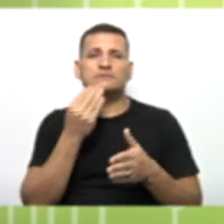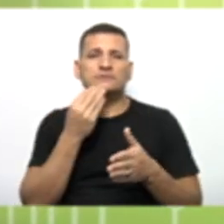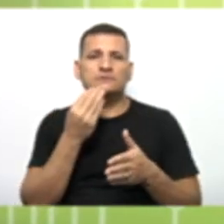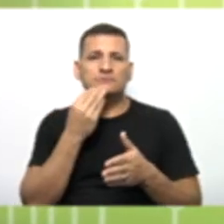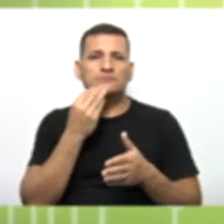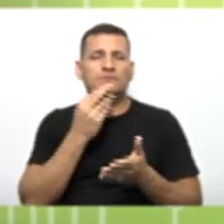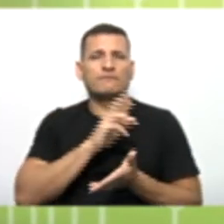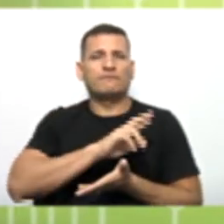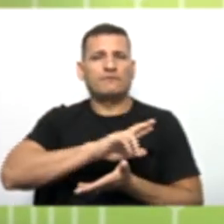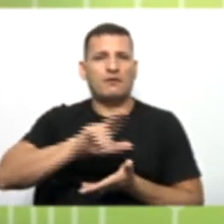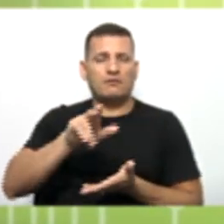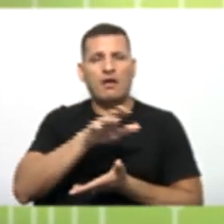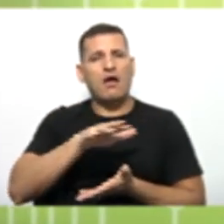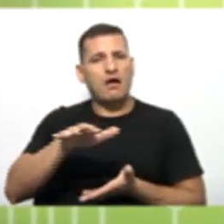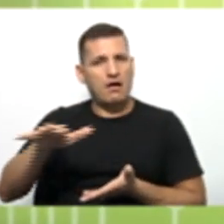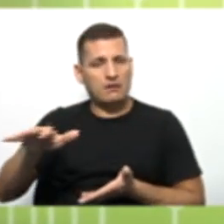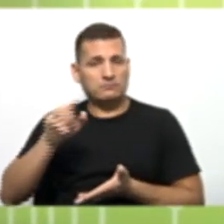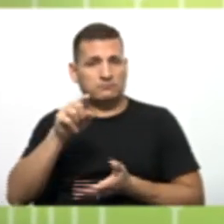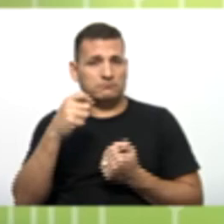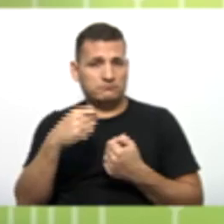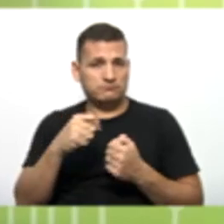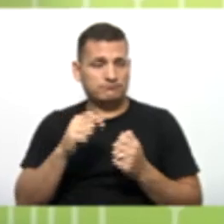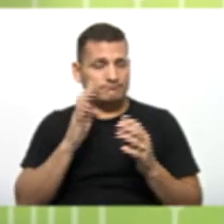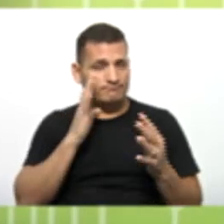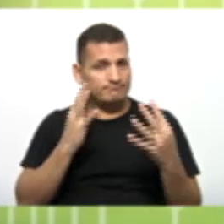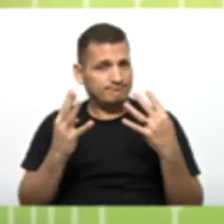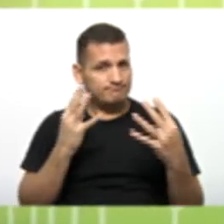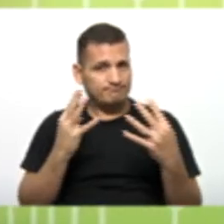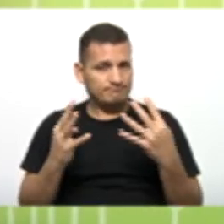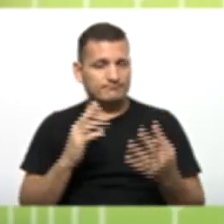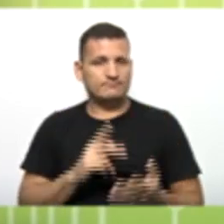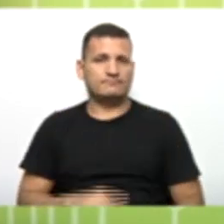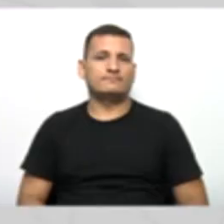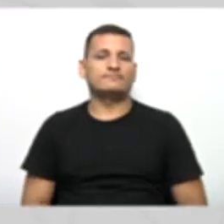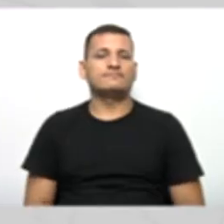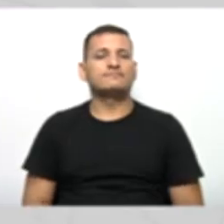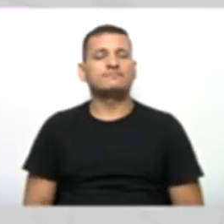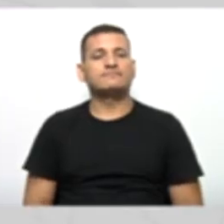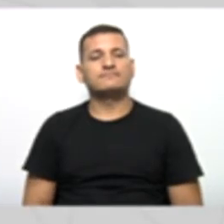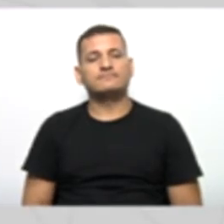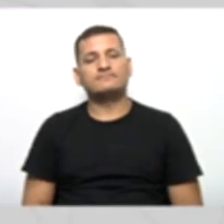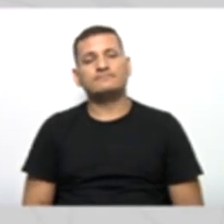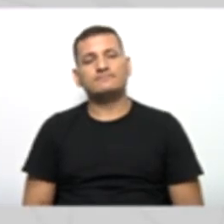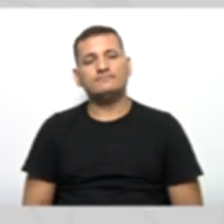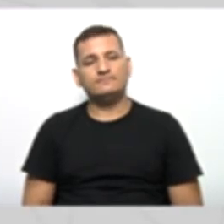você tem que prestar bastante atenção nisso, ok? Vamos continuar aqui.